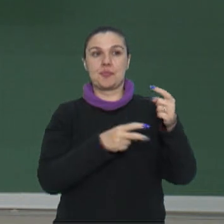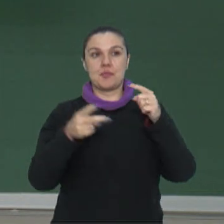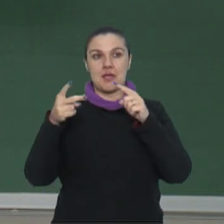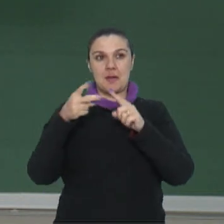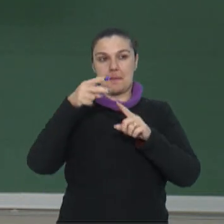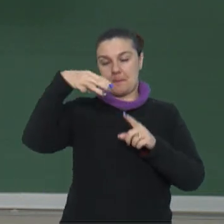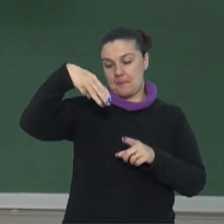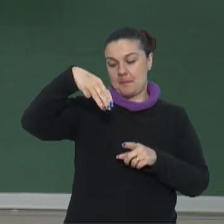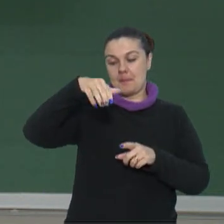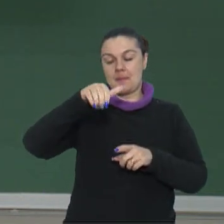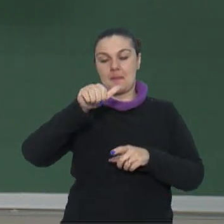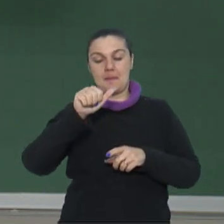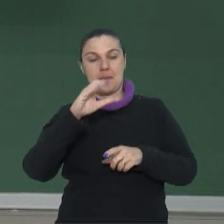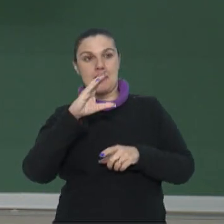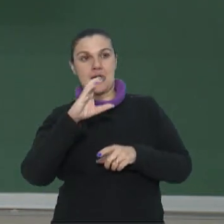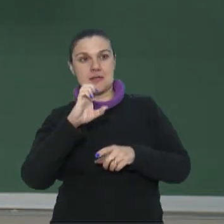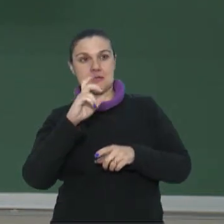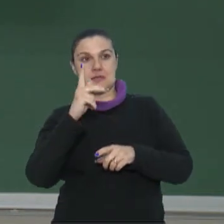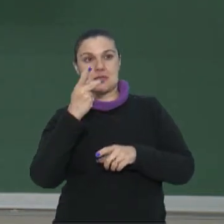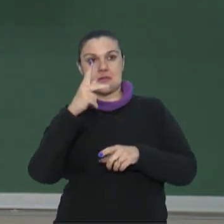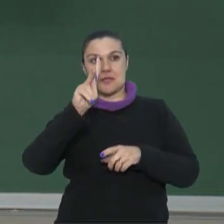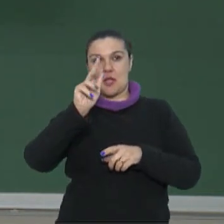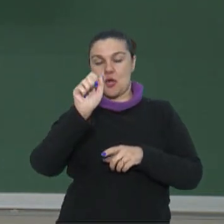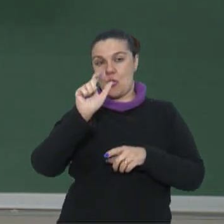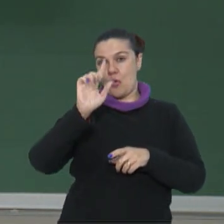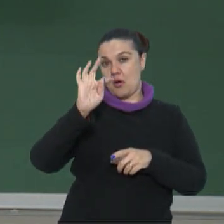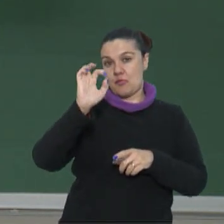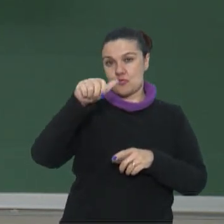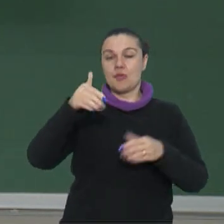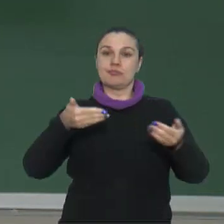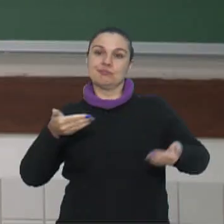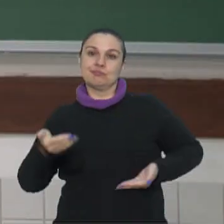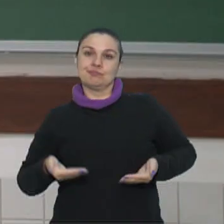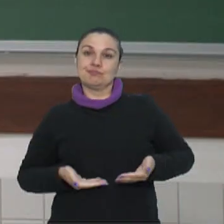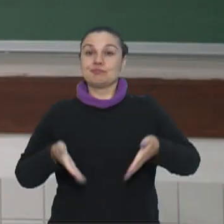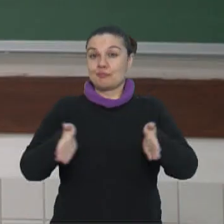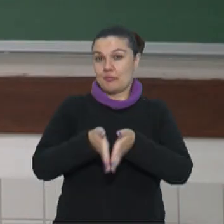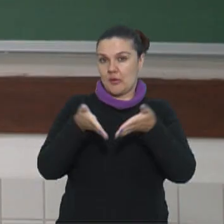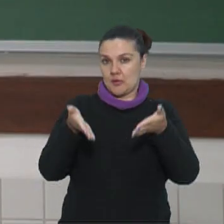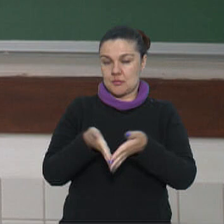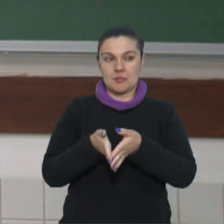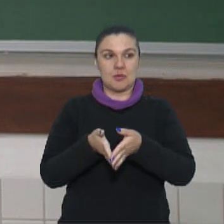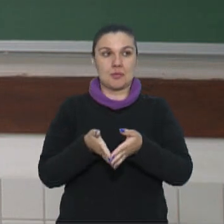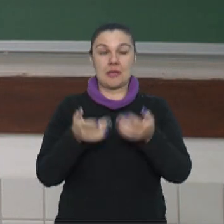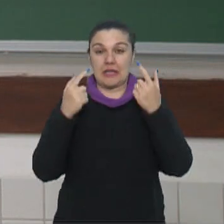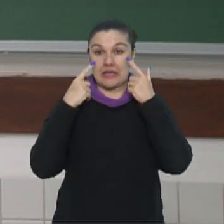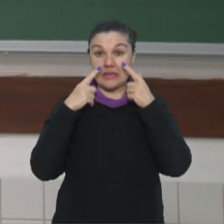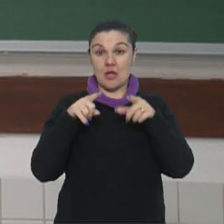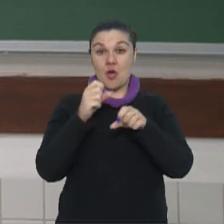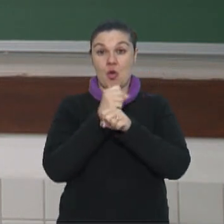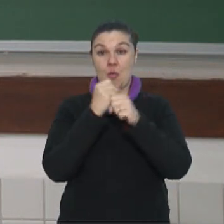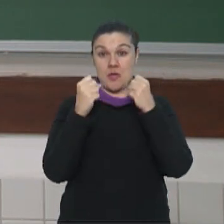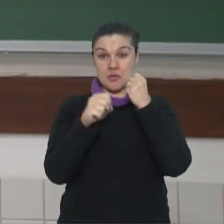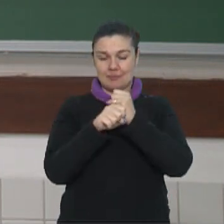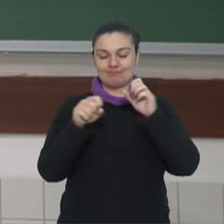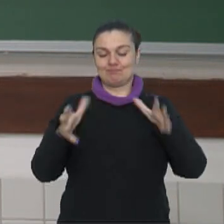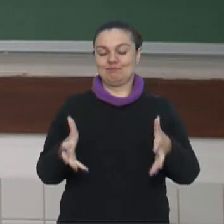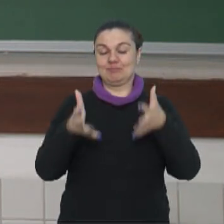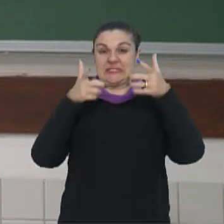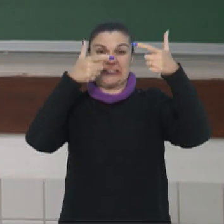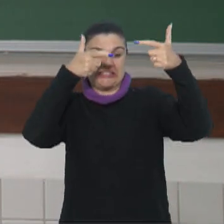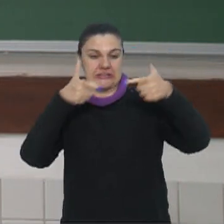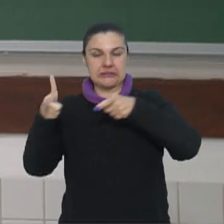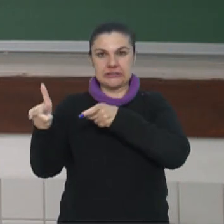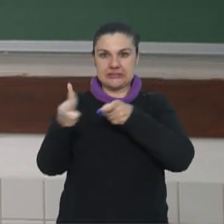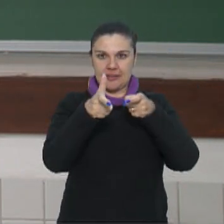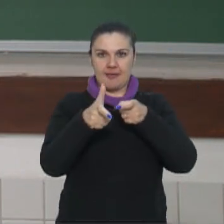tinha os Macehualtin, que eram os plebeus. Os aztecas, extremamente, uma sociedade extremamente guerreira, vamos